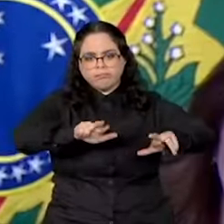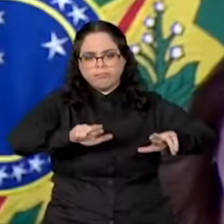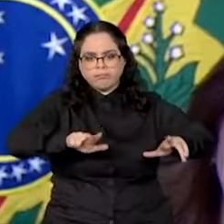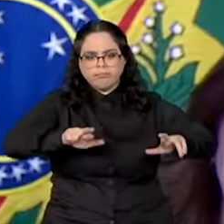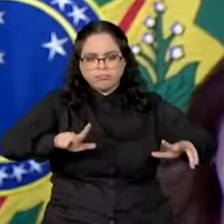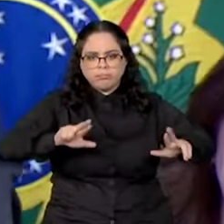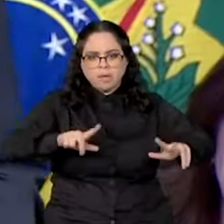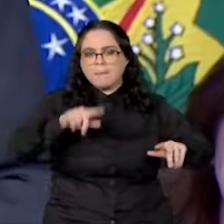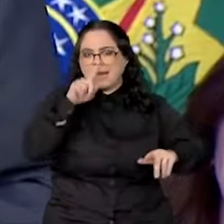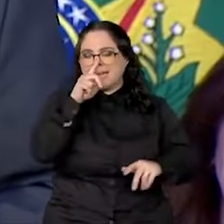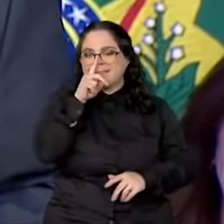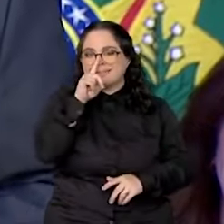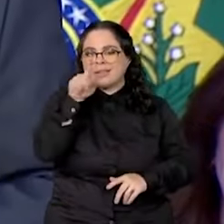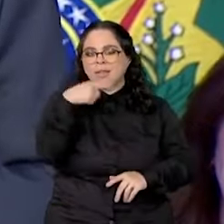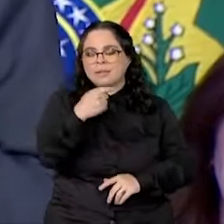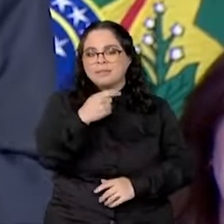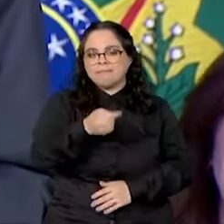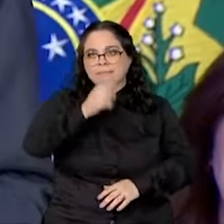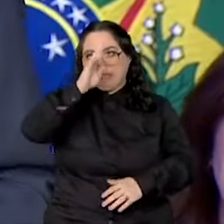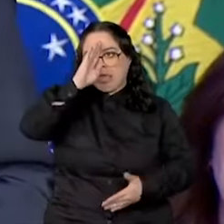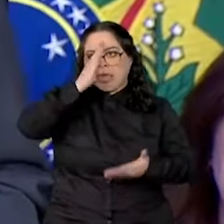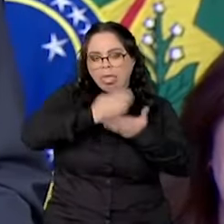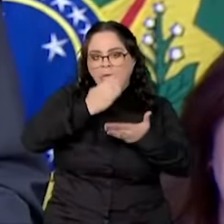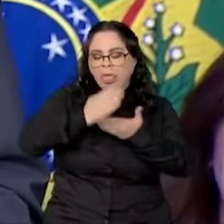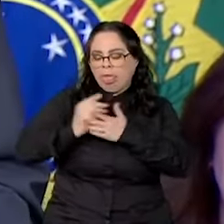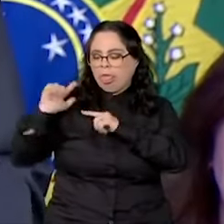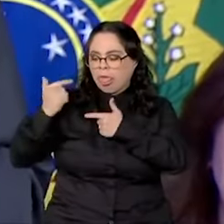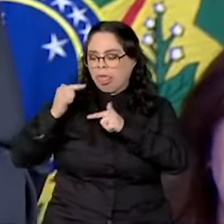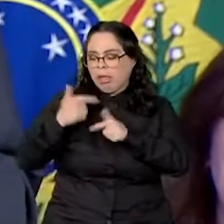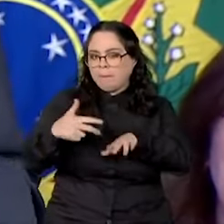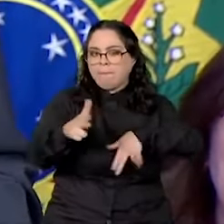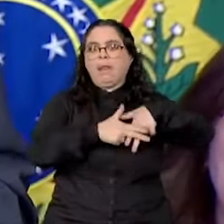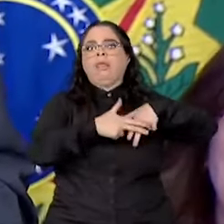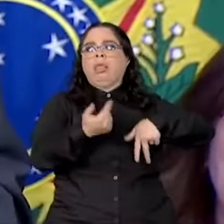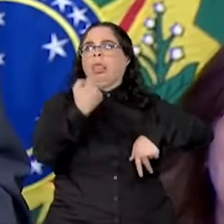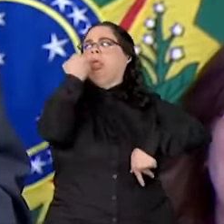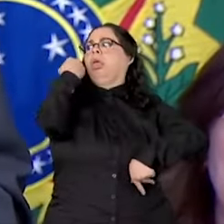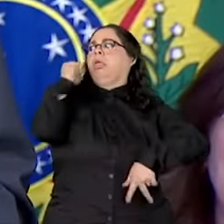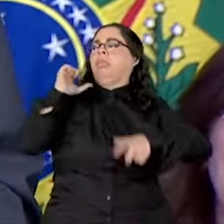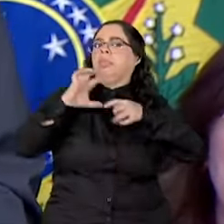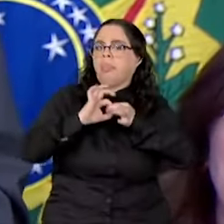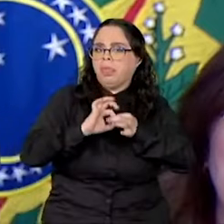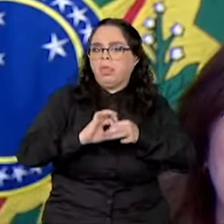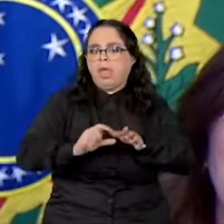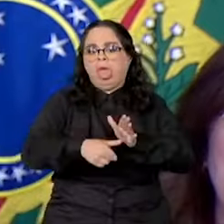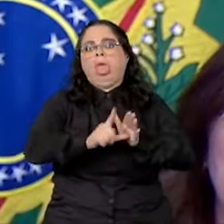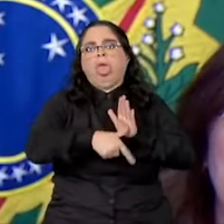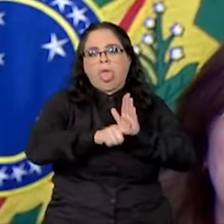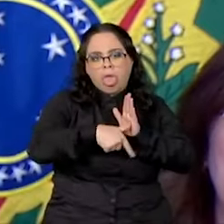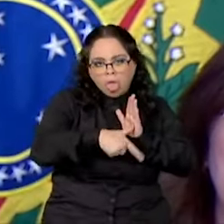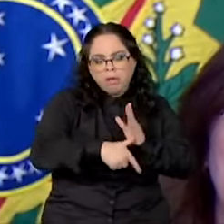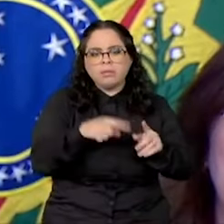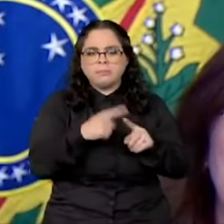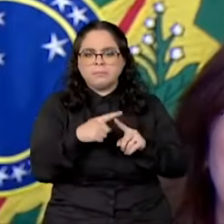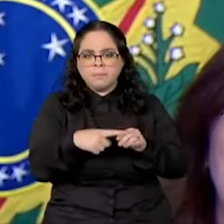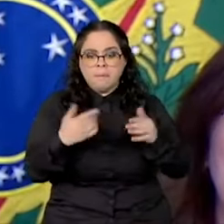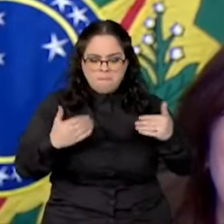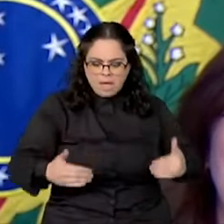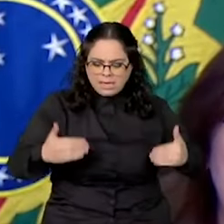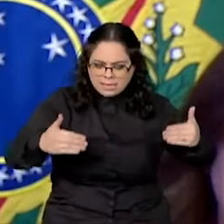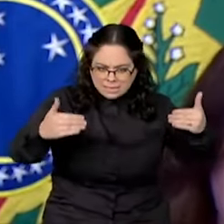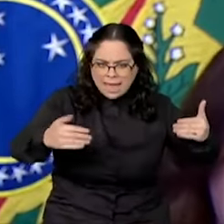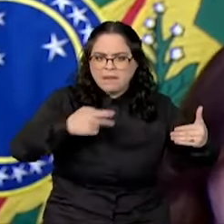alguns dogmas que são coisas atrasadas, coisas inconsequentes, porque criar ministério